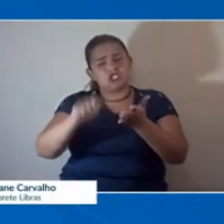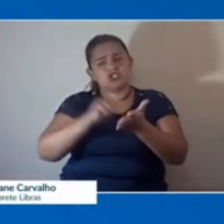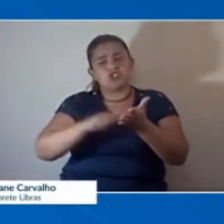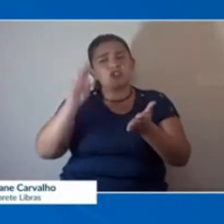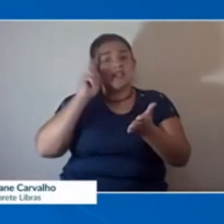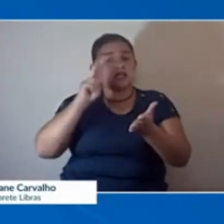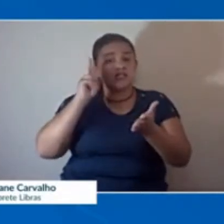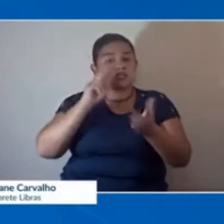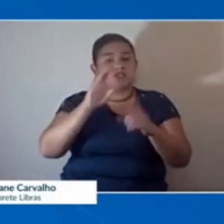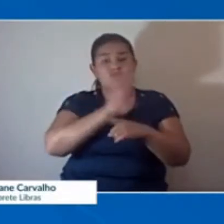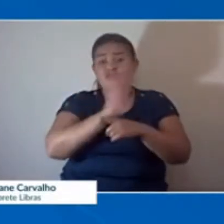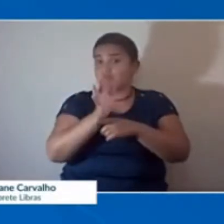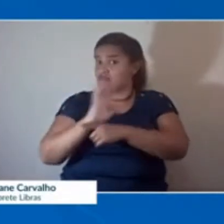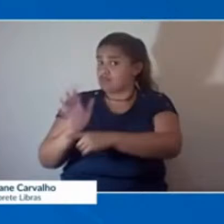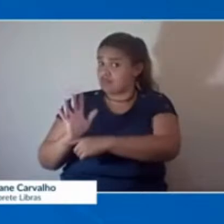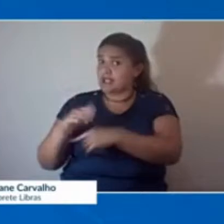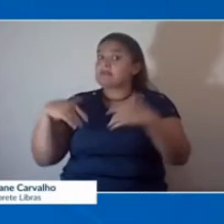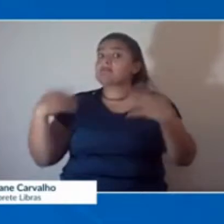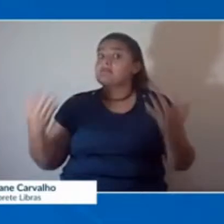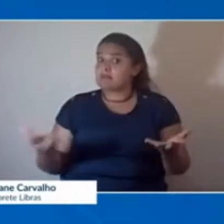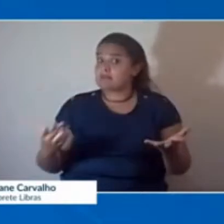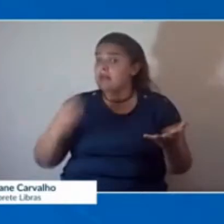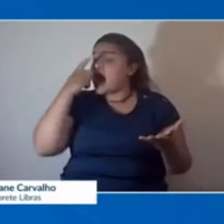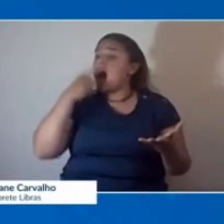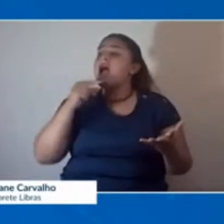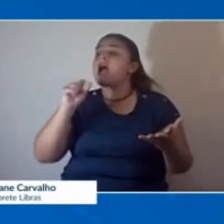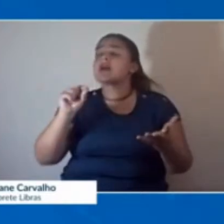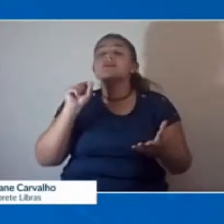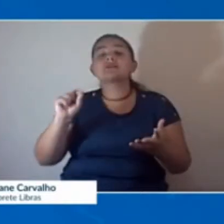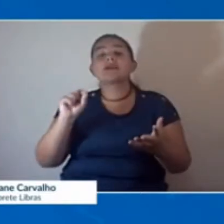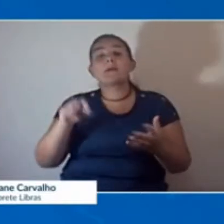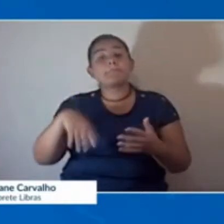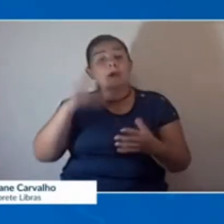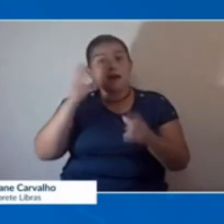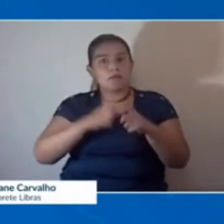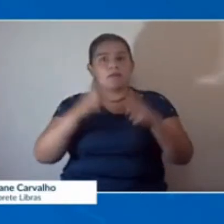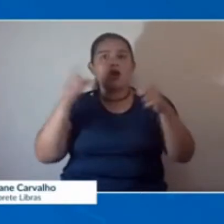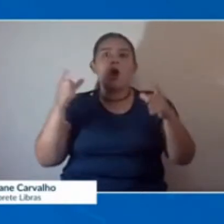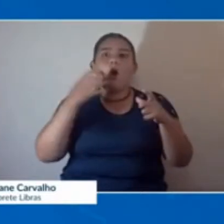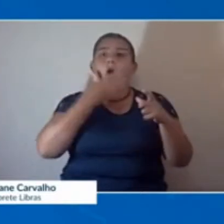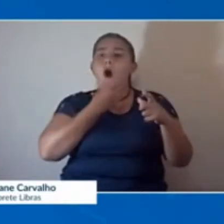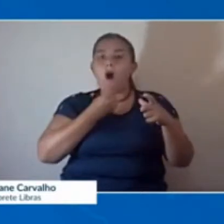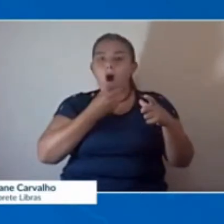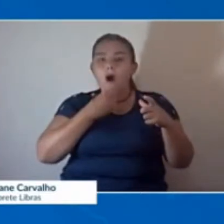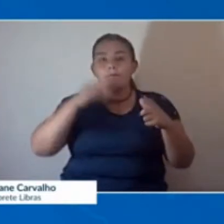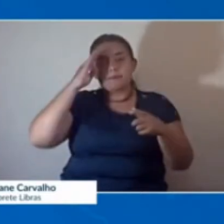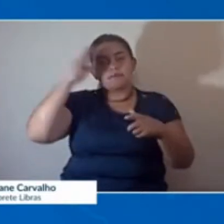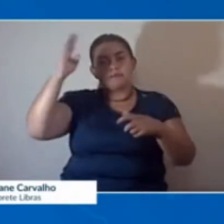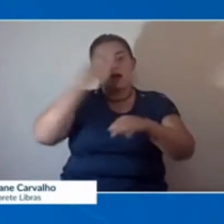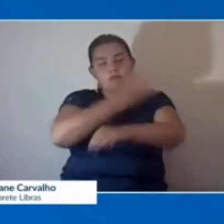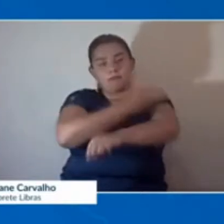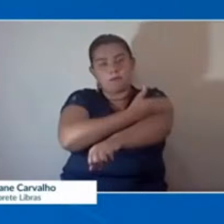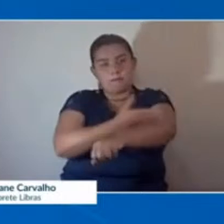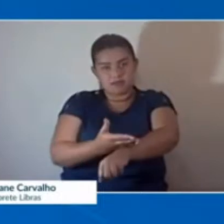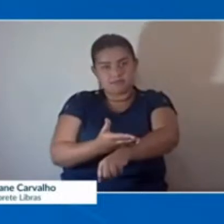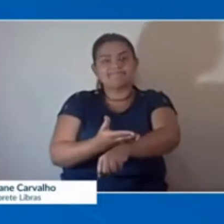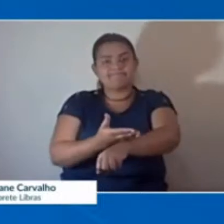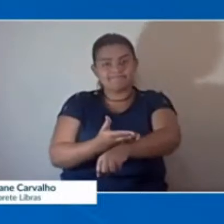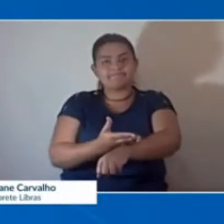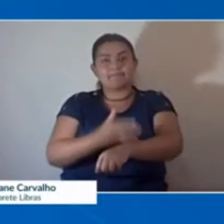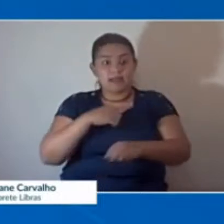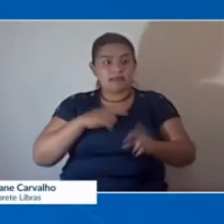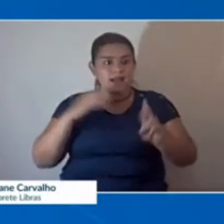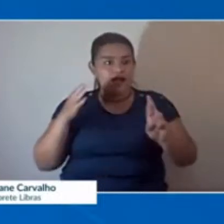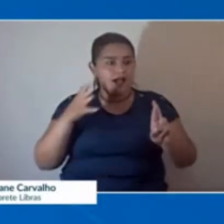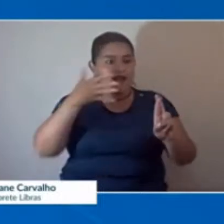cinema? A história do cinema é escrita majoritariamente por homens e homens brancos, e aí eles vão fazer referência aos